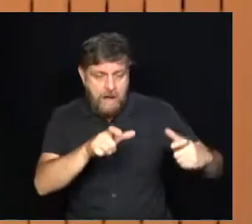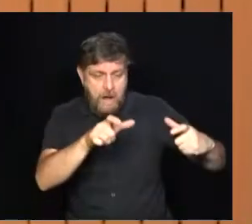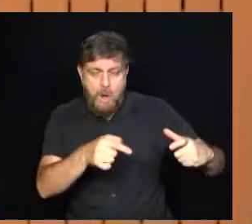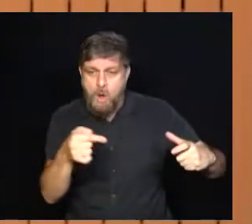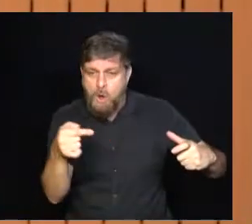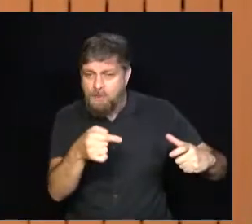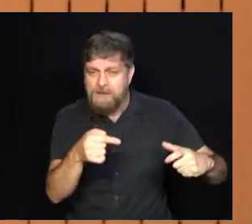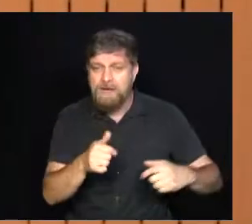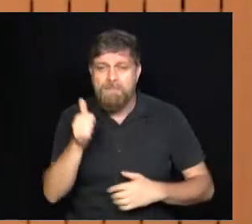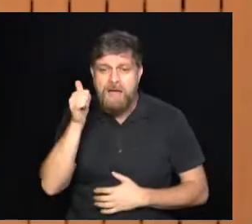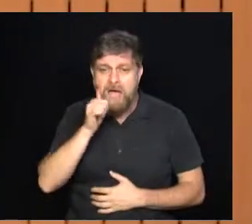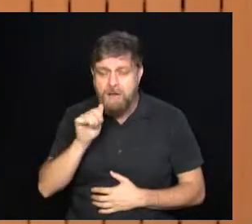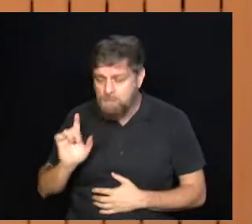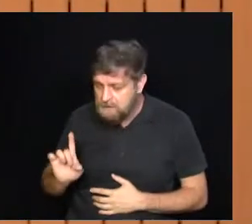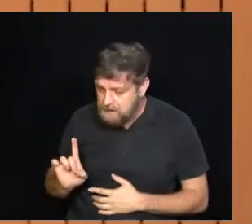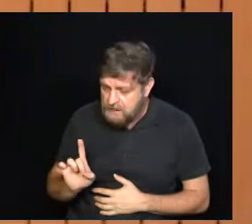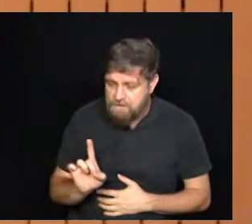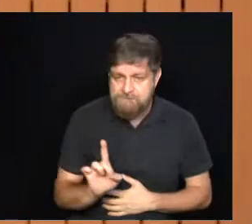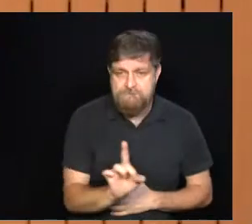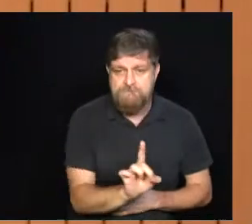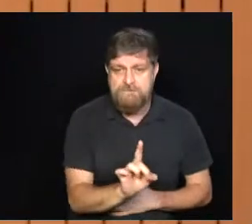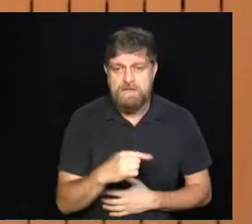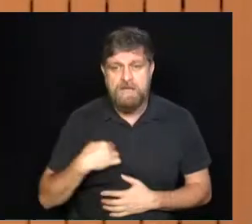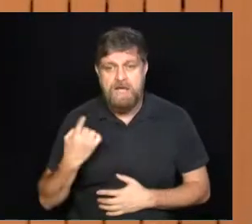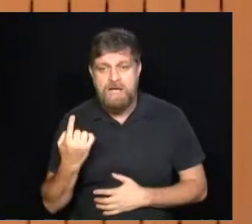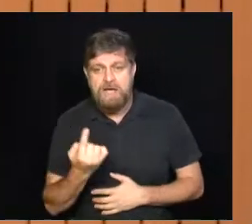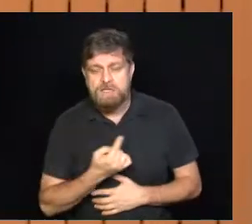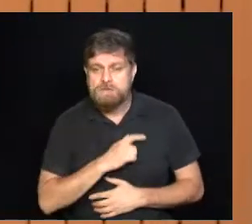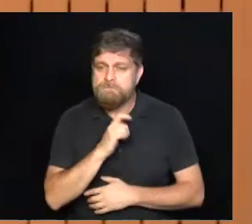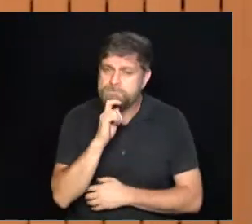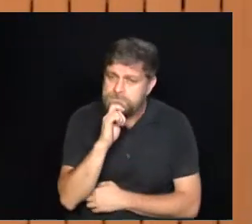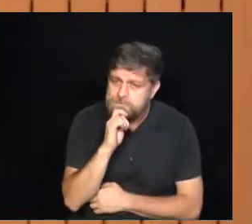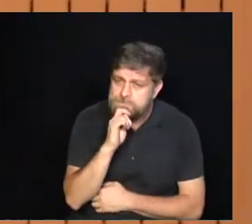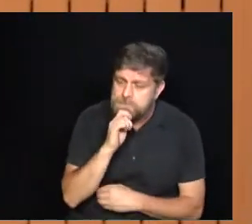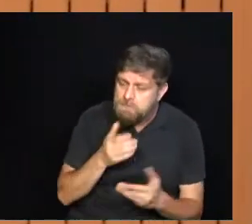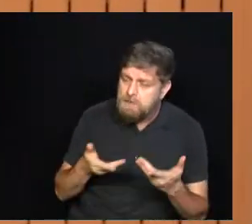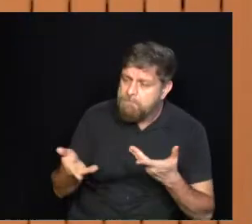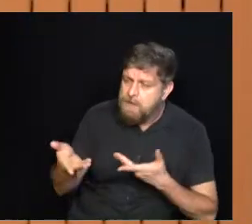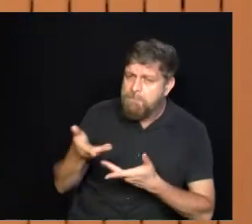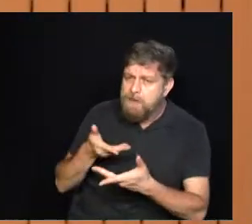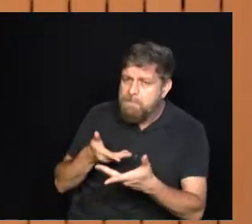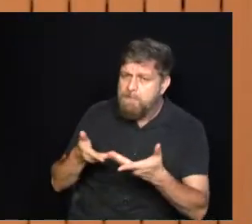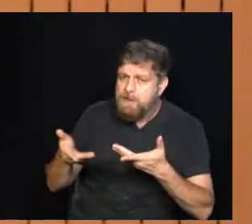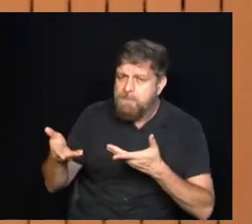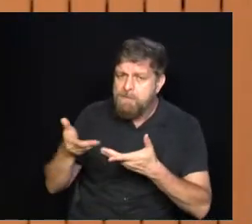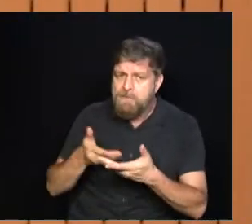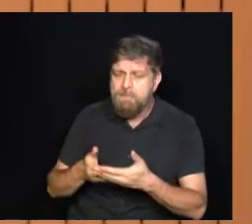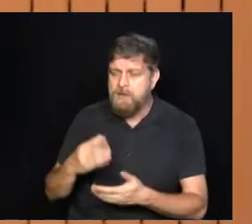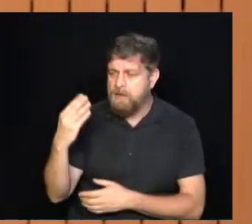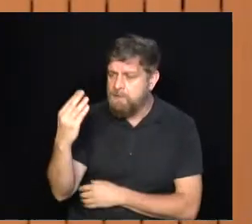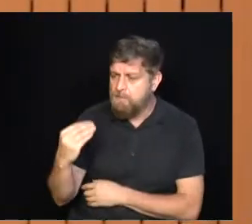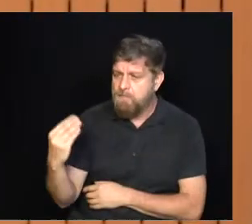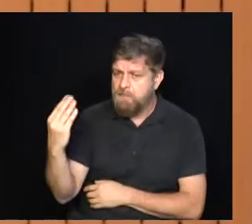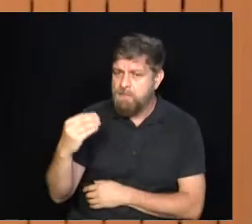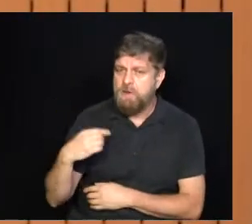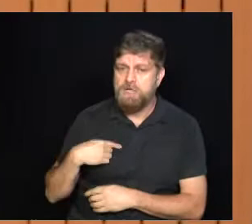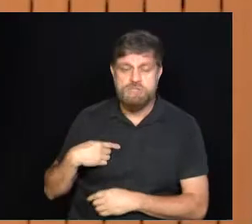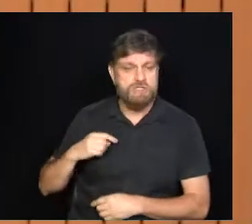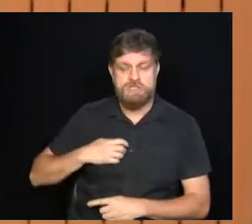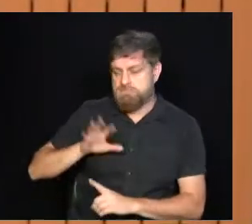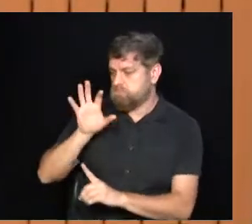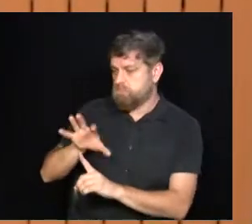realmente para ela vir, a gente poder ouvi-la, e também, assim, em nenhum momento a gente força